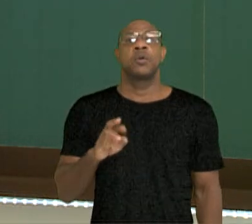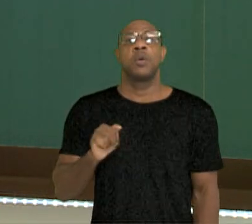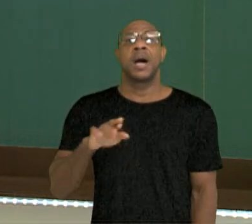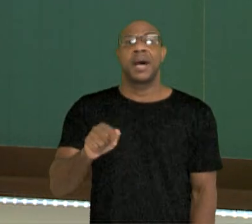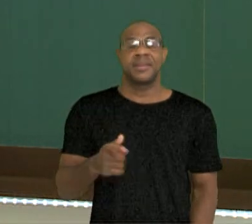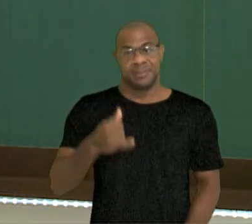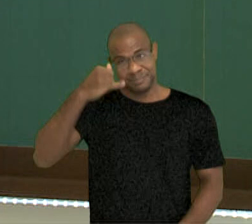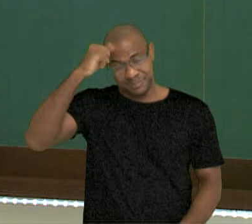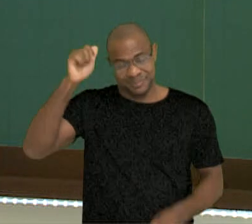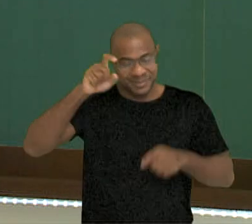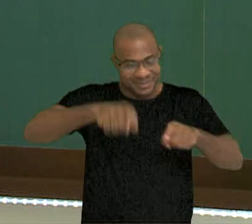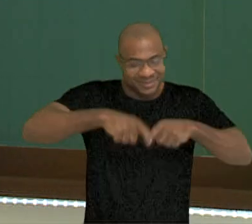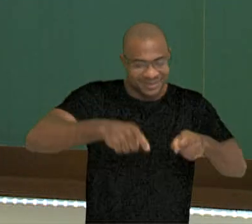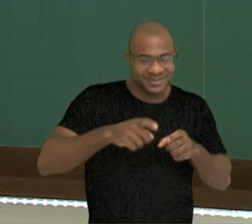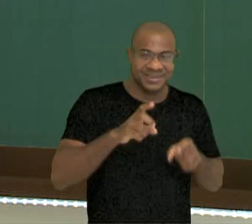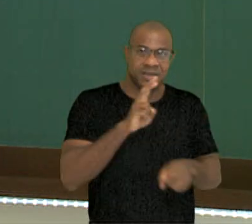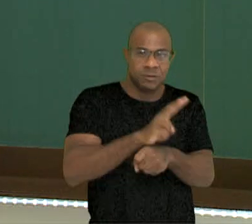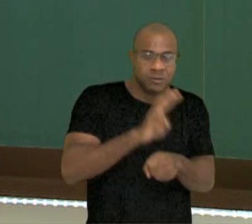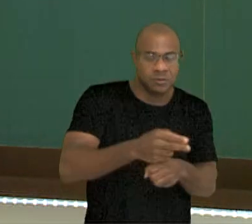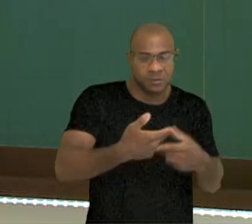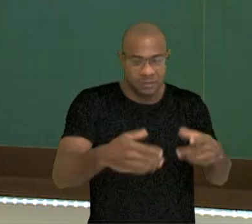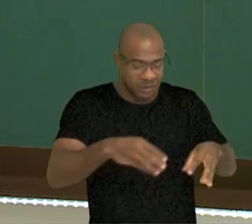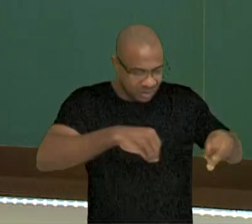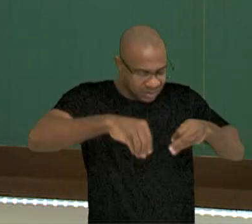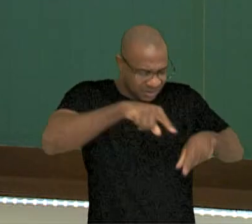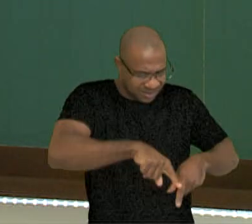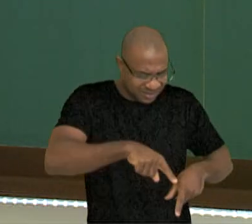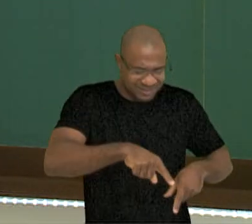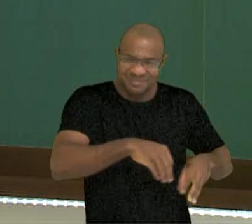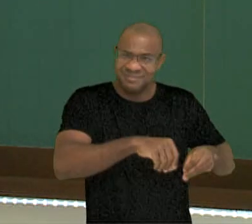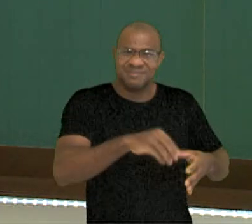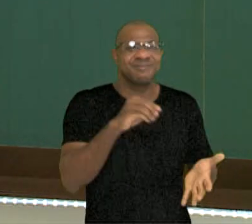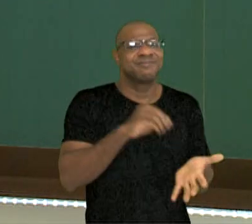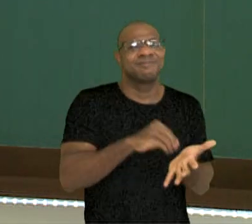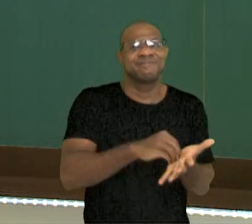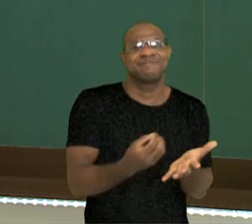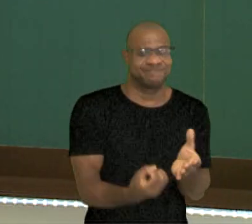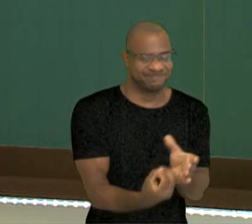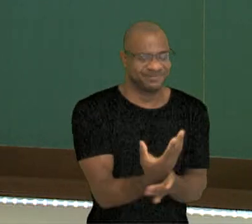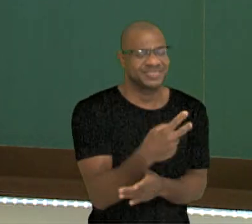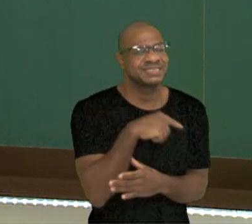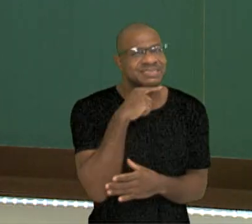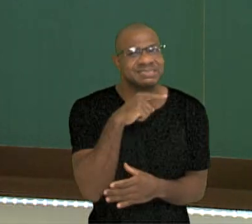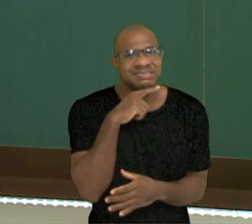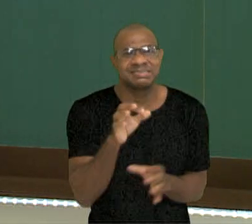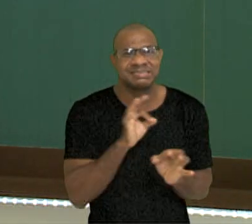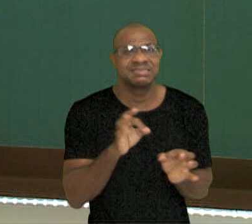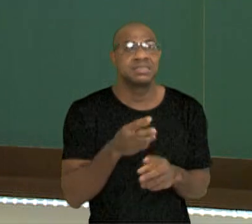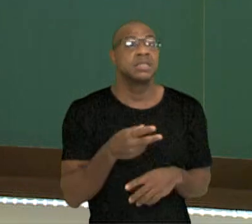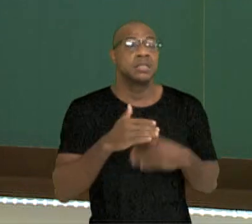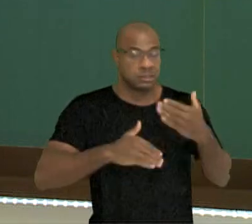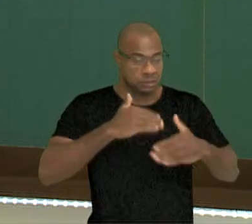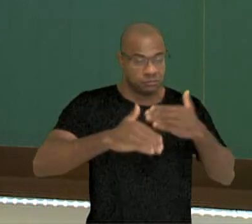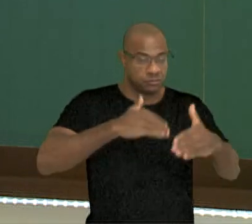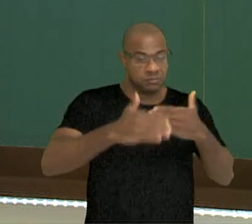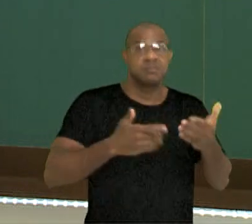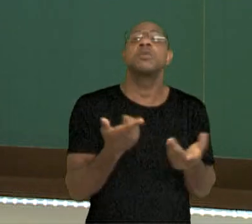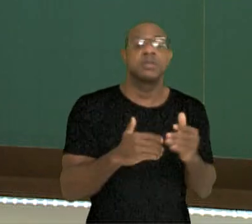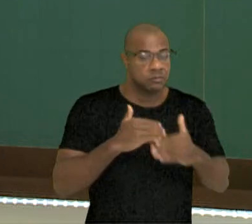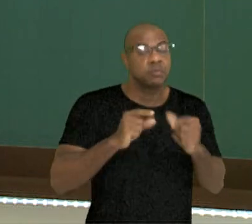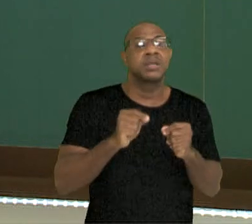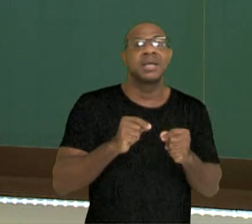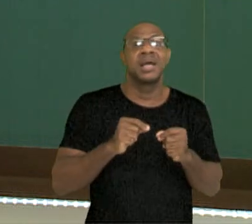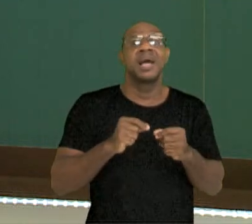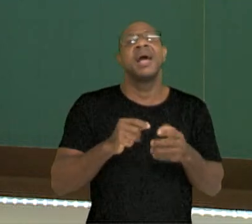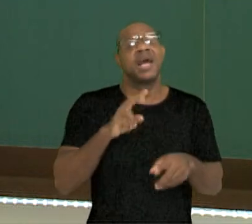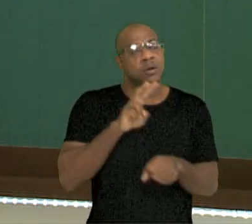principalmente naquelas áreas onde o solo não era muito fértil para a produção da cana-de-açúcar, se desenvolve a criação de animais. E